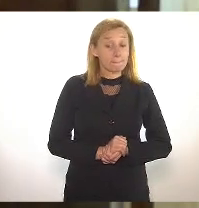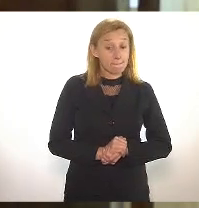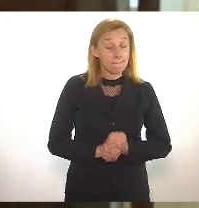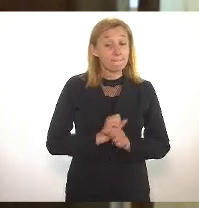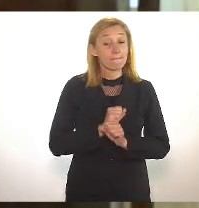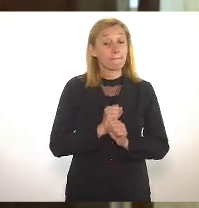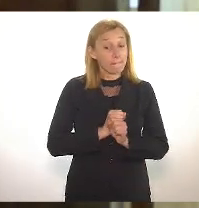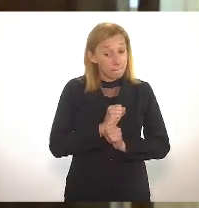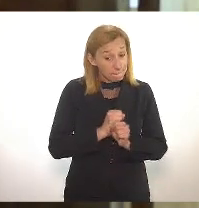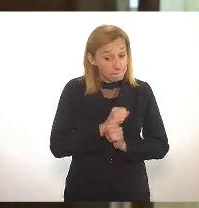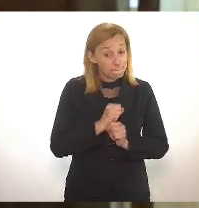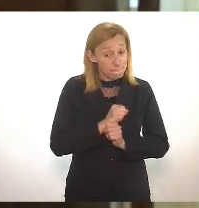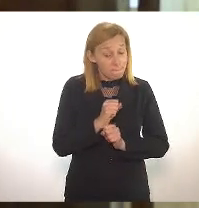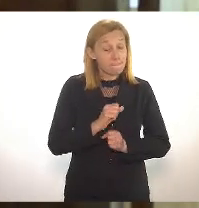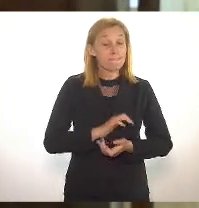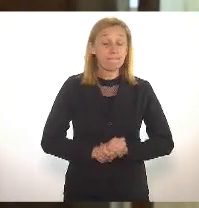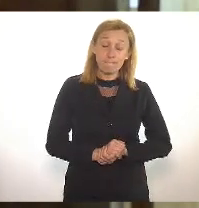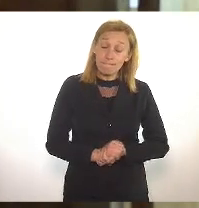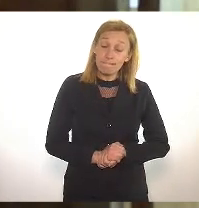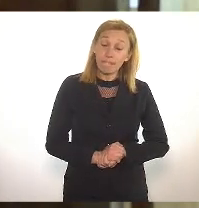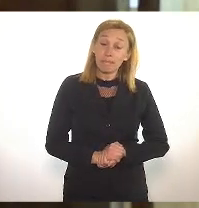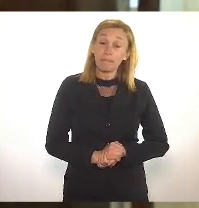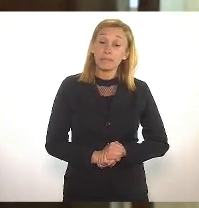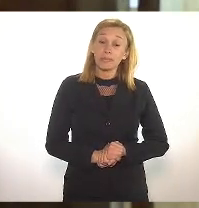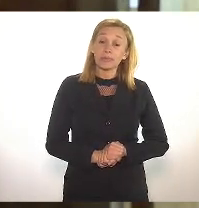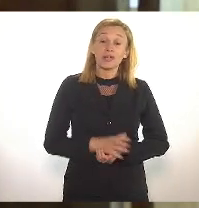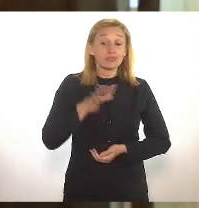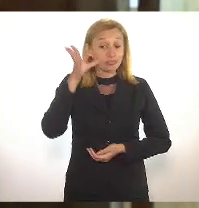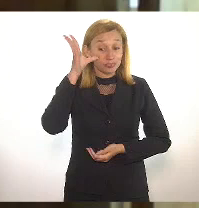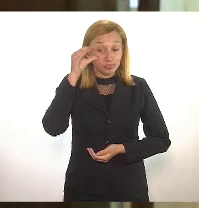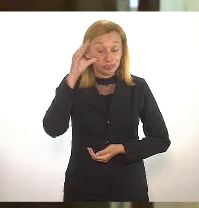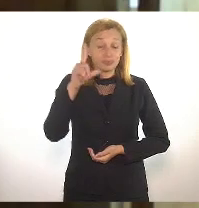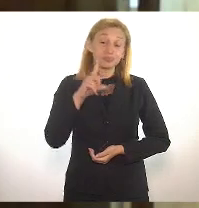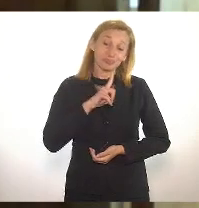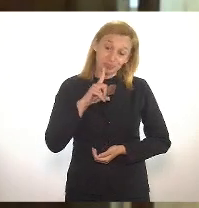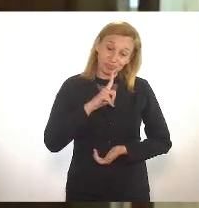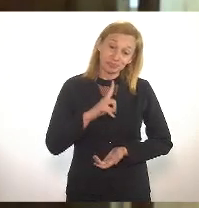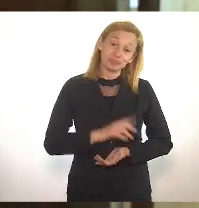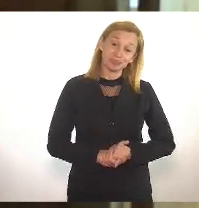há bastante tempo, porque tenho um interesse